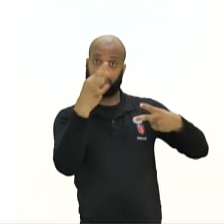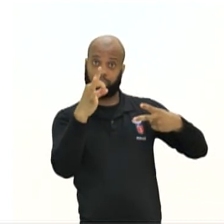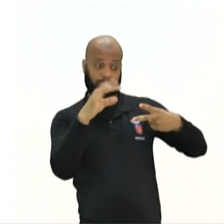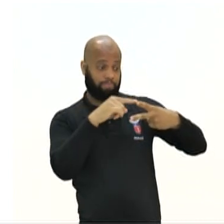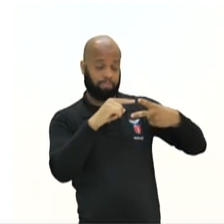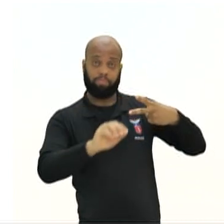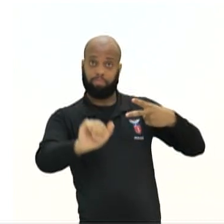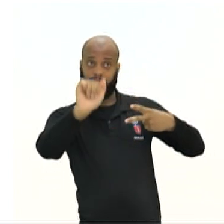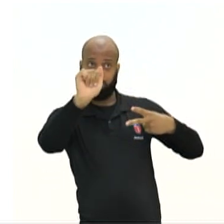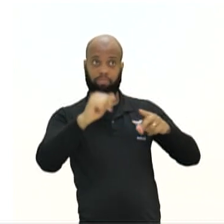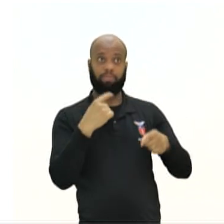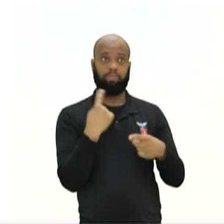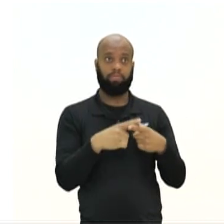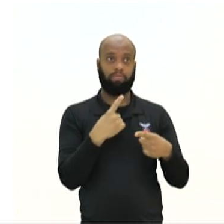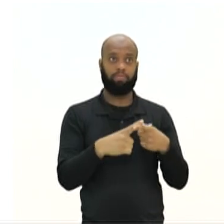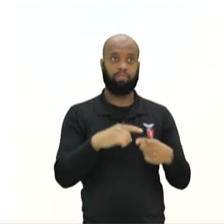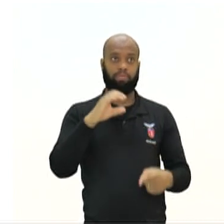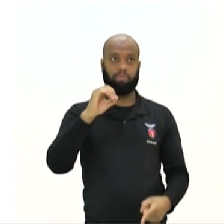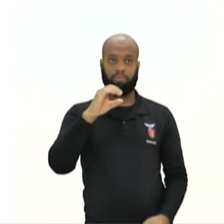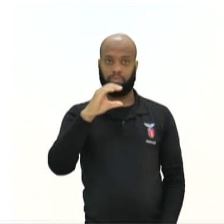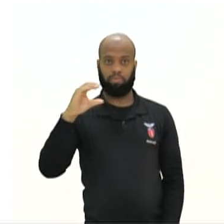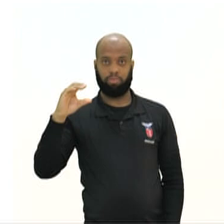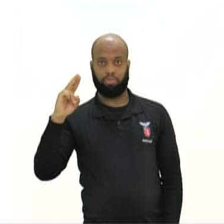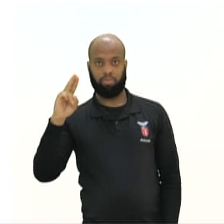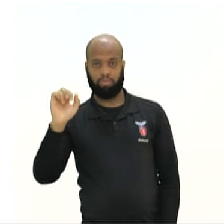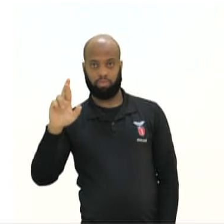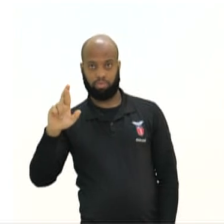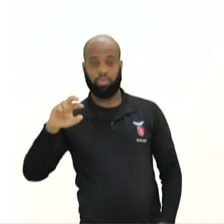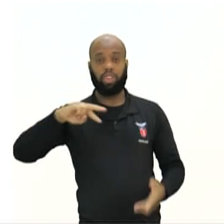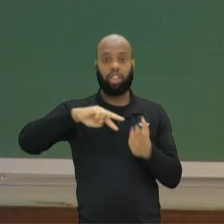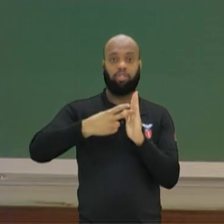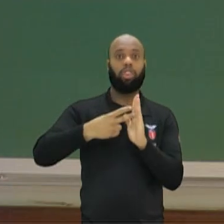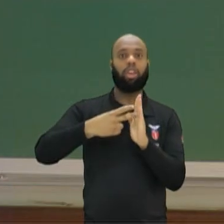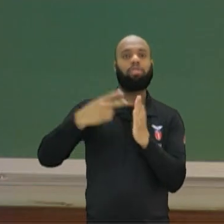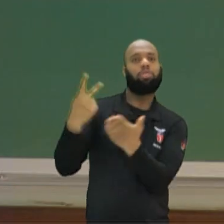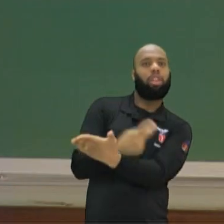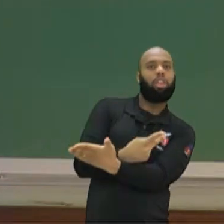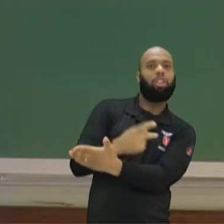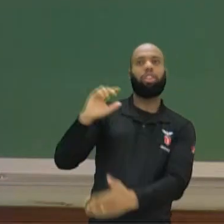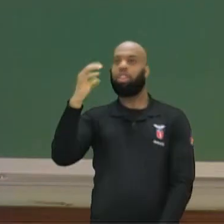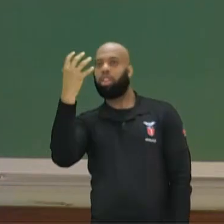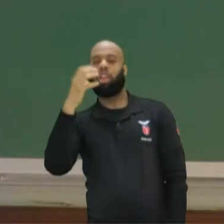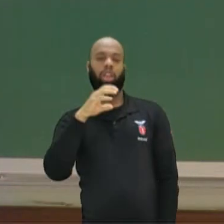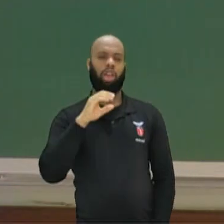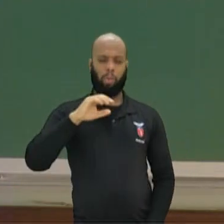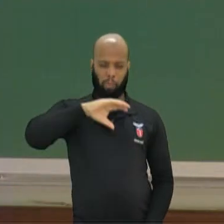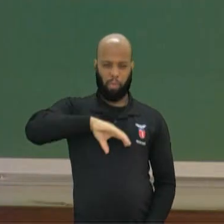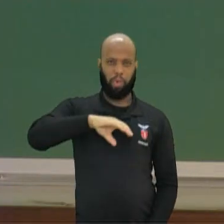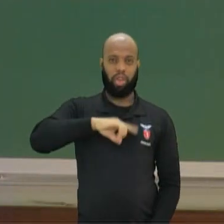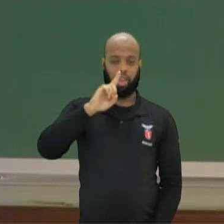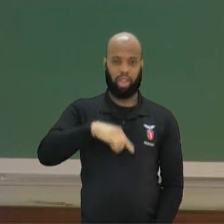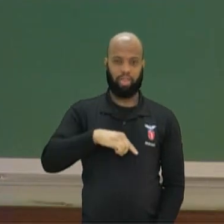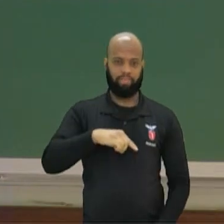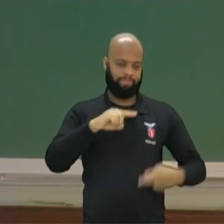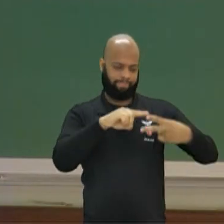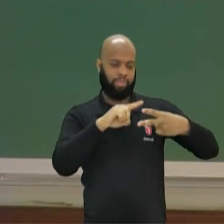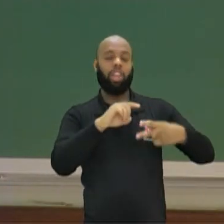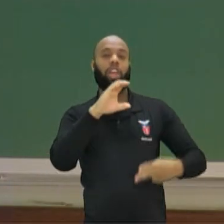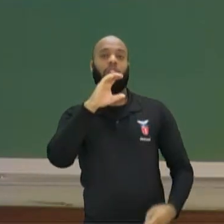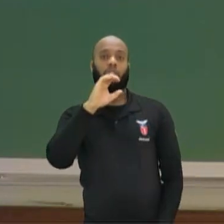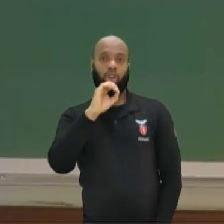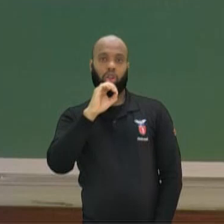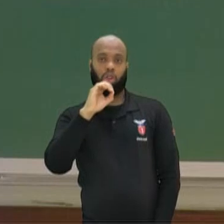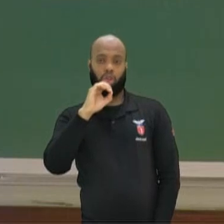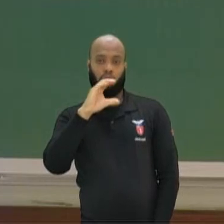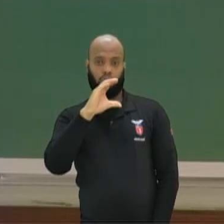justamente porque occur significa ocorrer, sinônimo de acontecer. A palavra enroll, eu escolhi uma